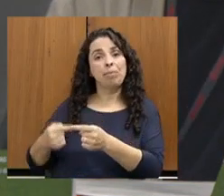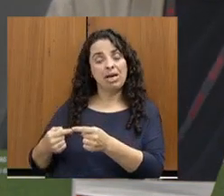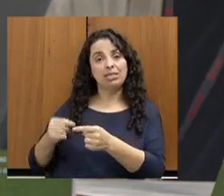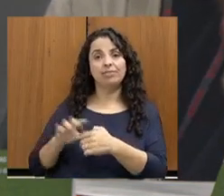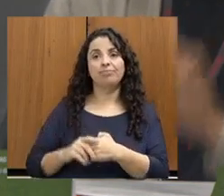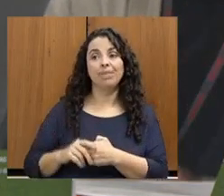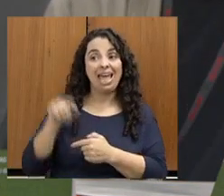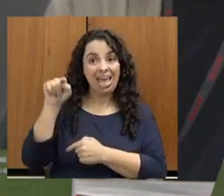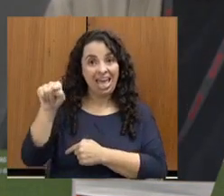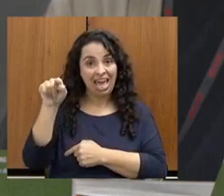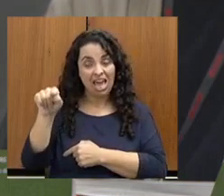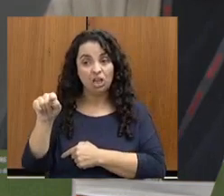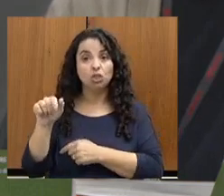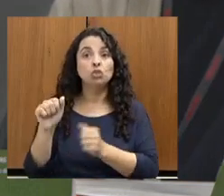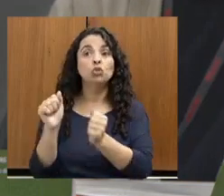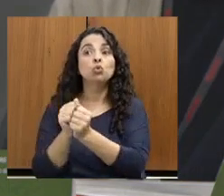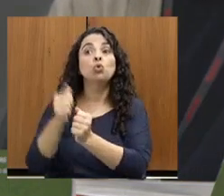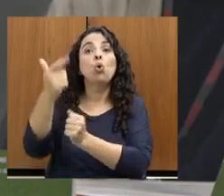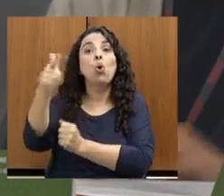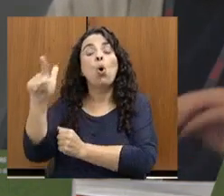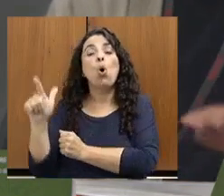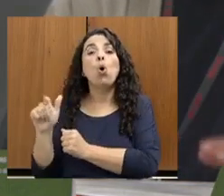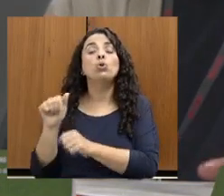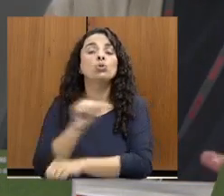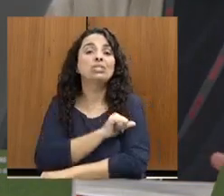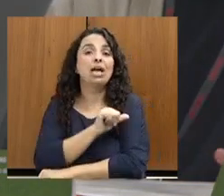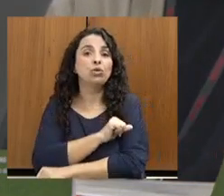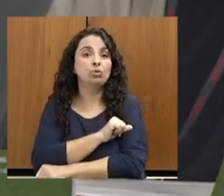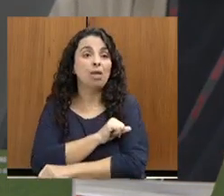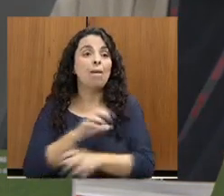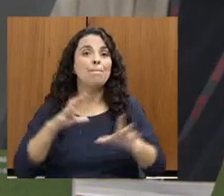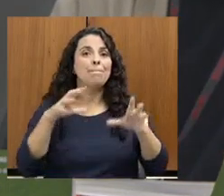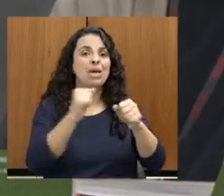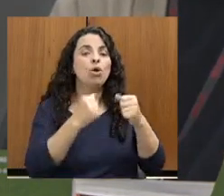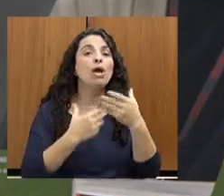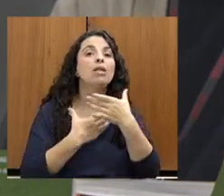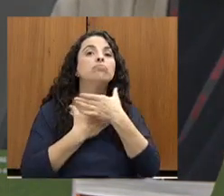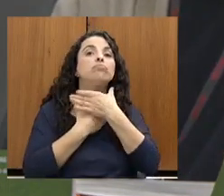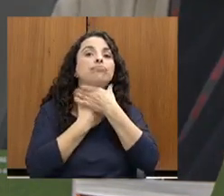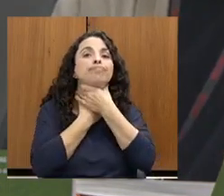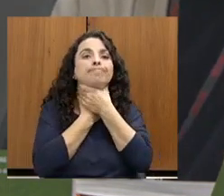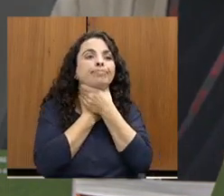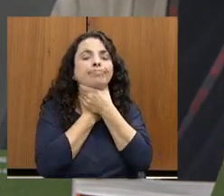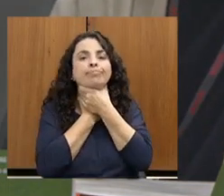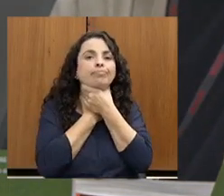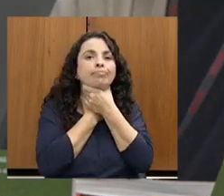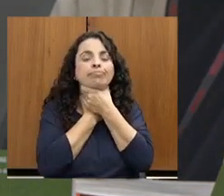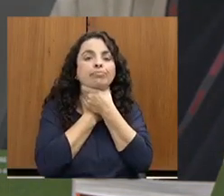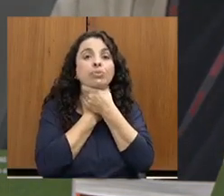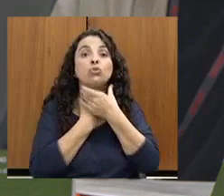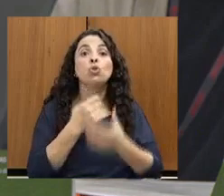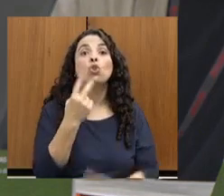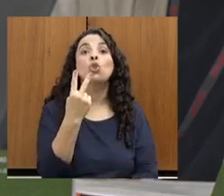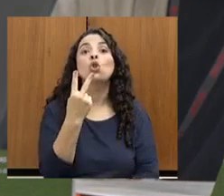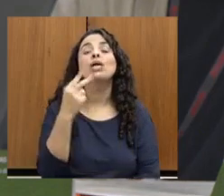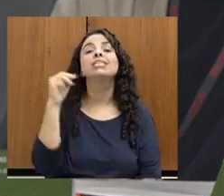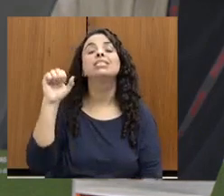outros alunos e o estrangulou por dois segundos para se mostrar como fazia isso, uma semana antes.